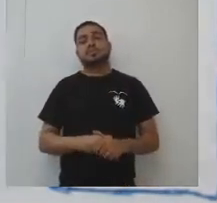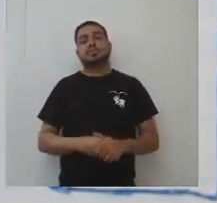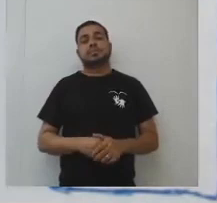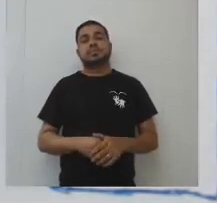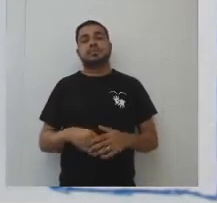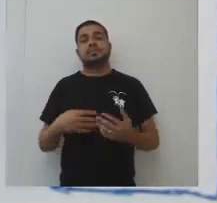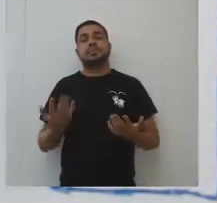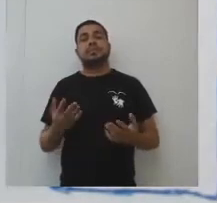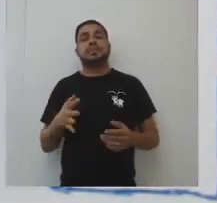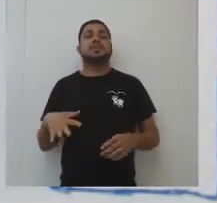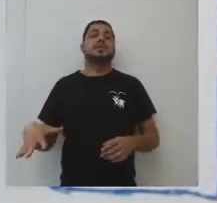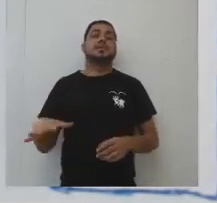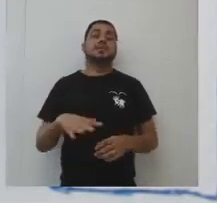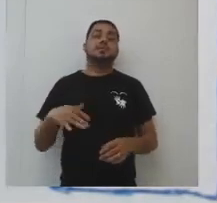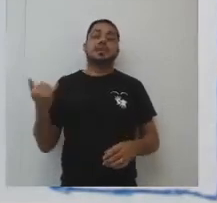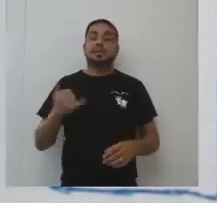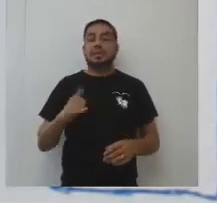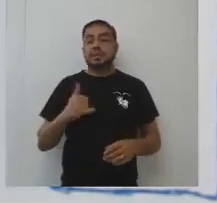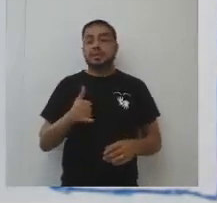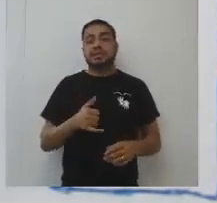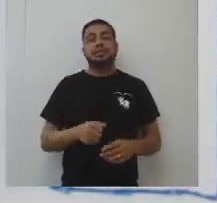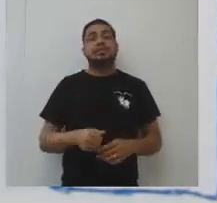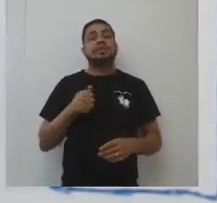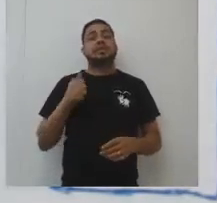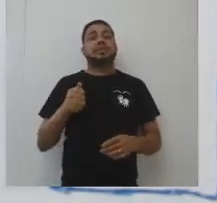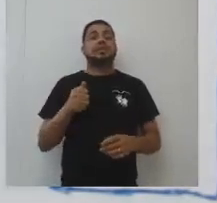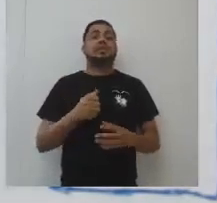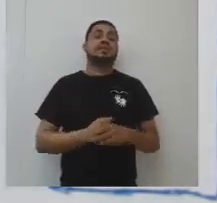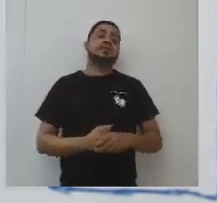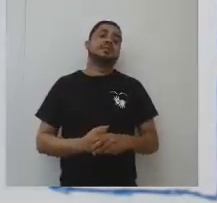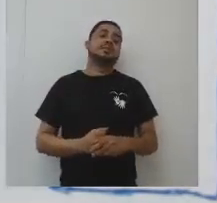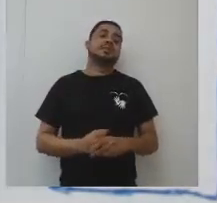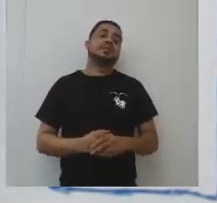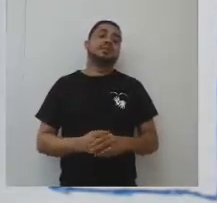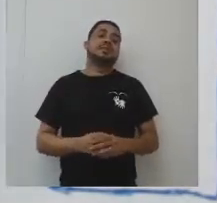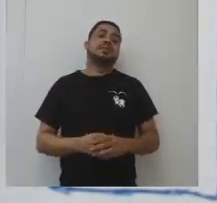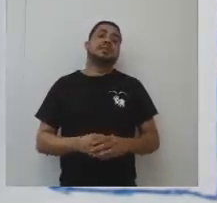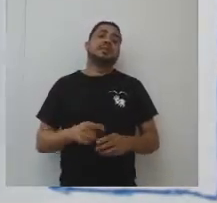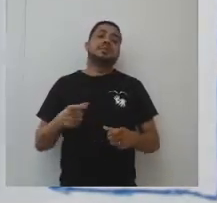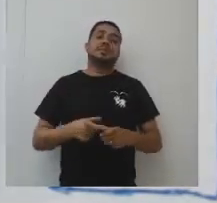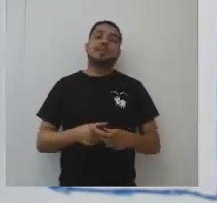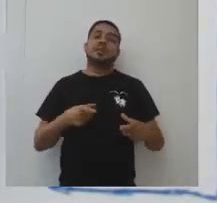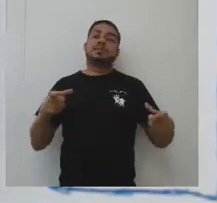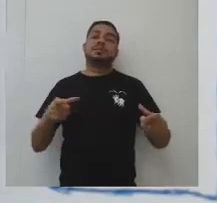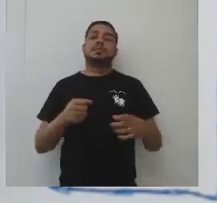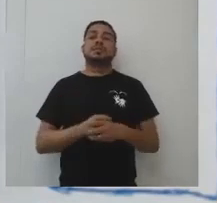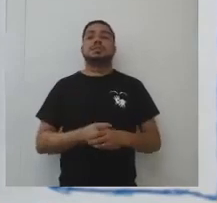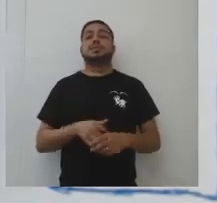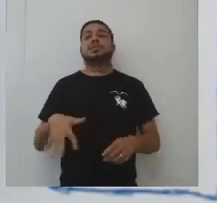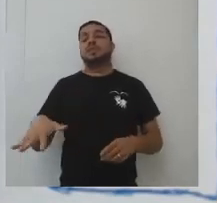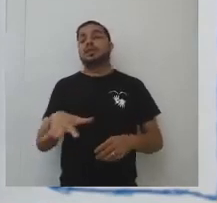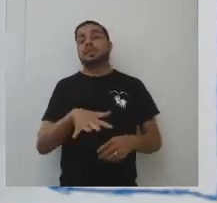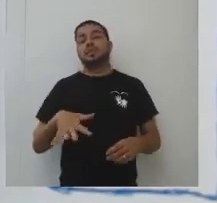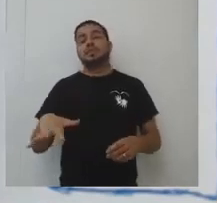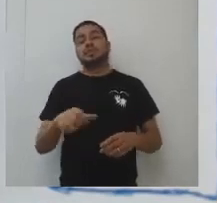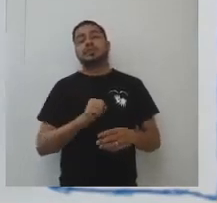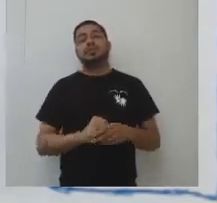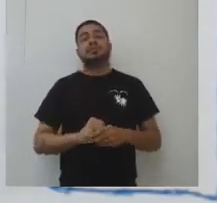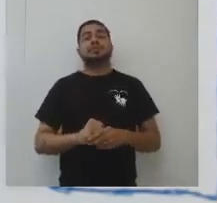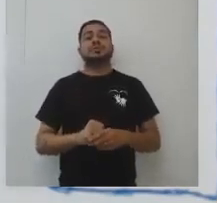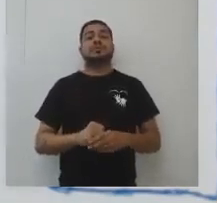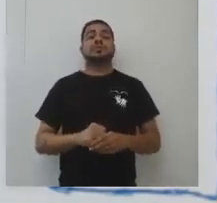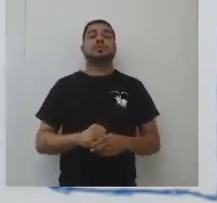Agora, o campo elétrico de A é maior do que o campo elétrico de quem? De